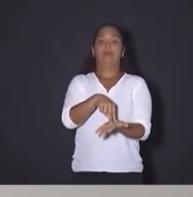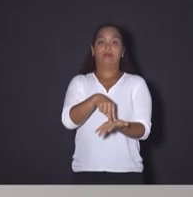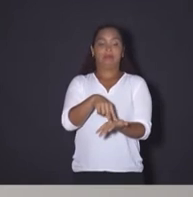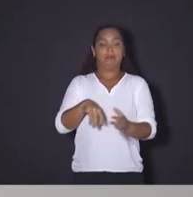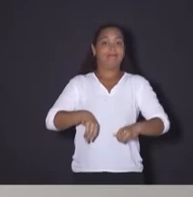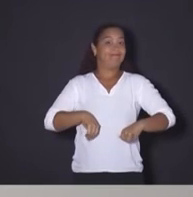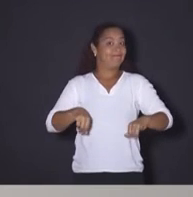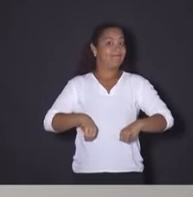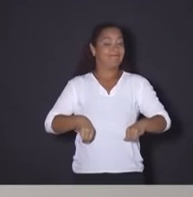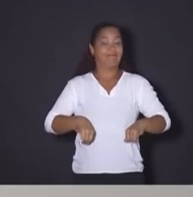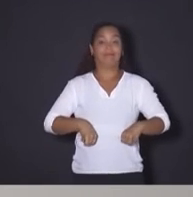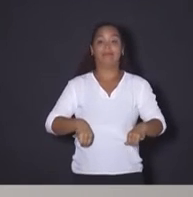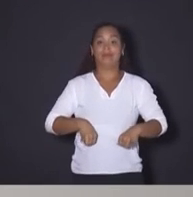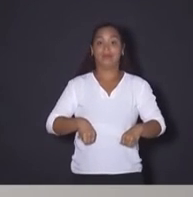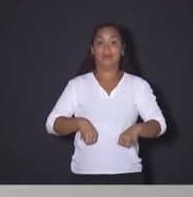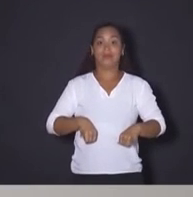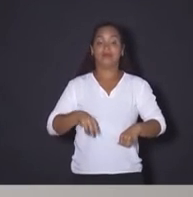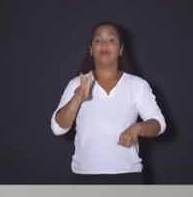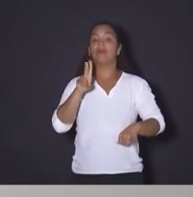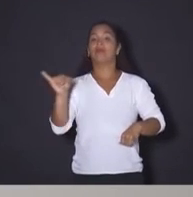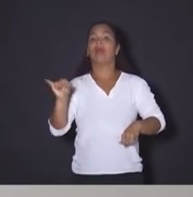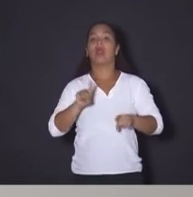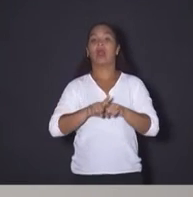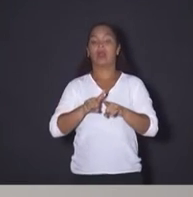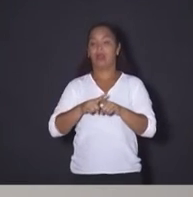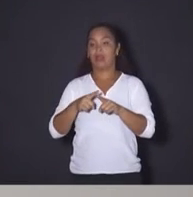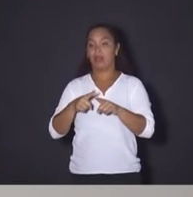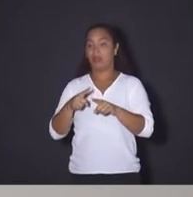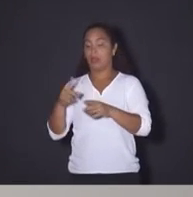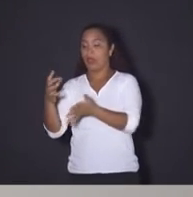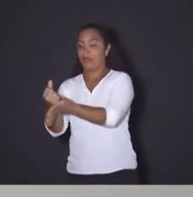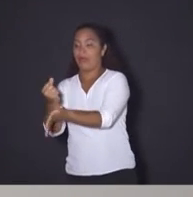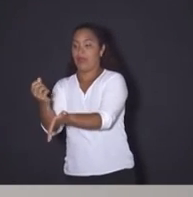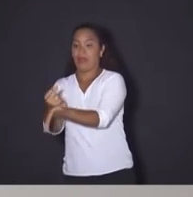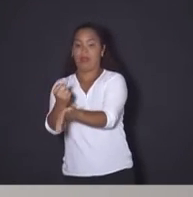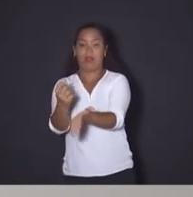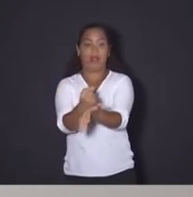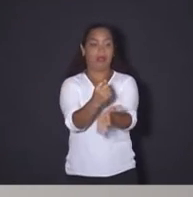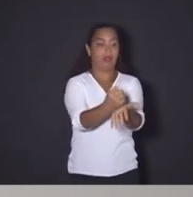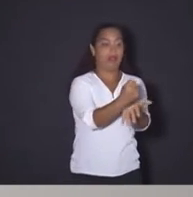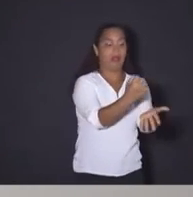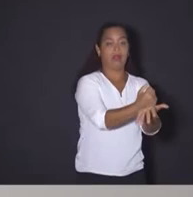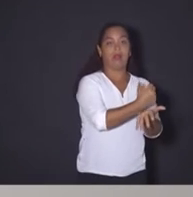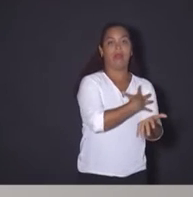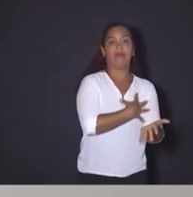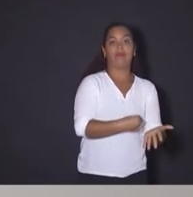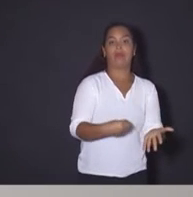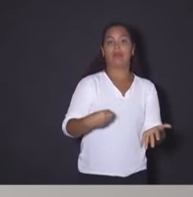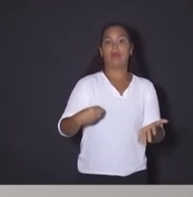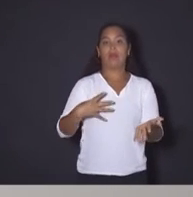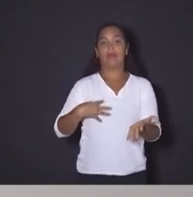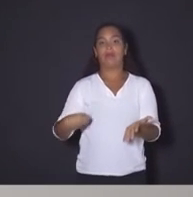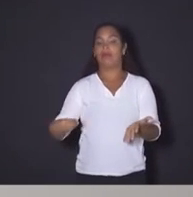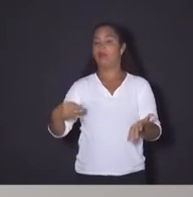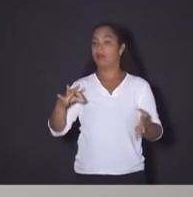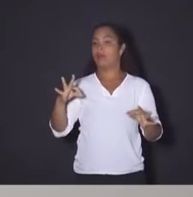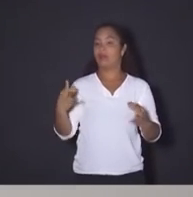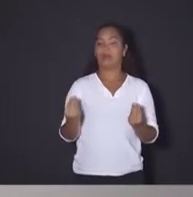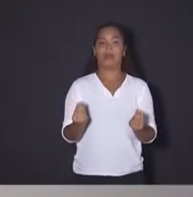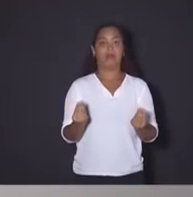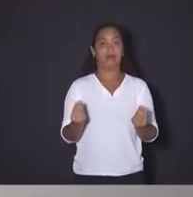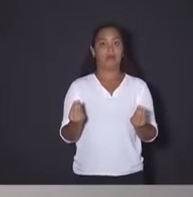vai pra socorrer os nossos filhos as nossas filhas e todos e todas